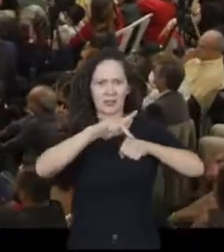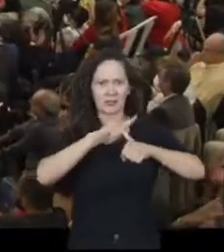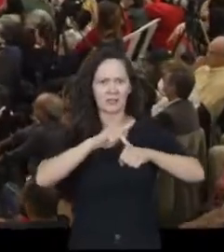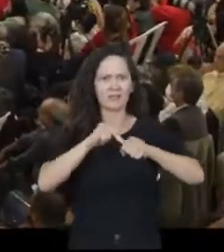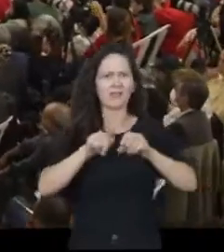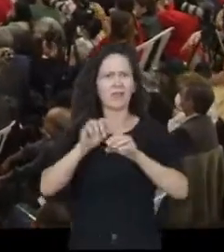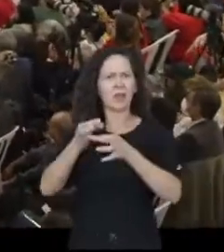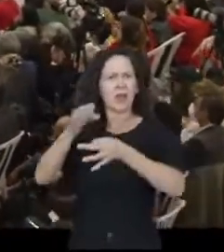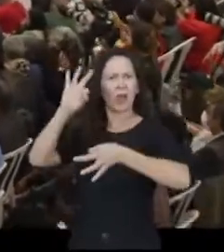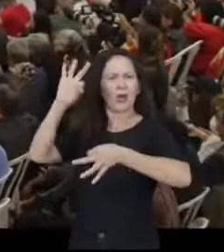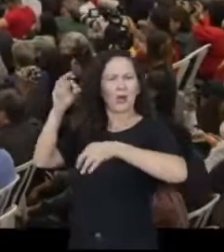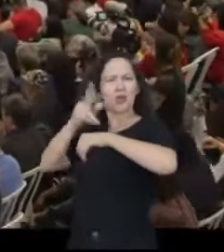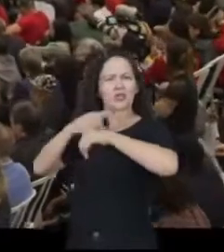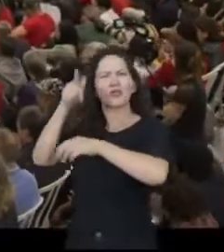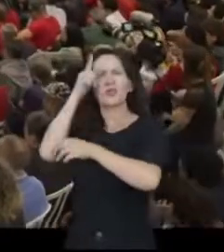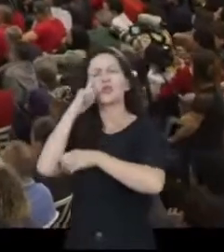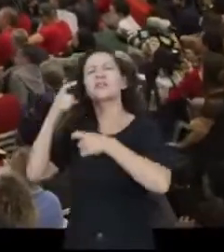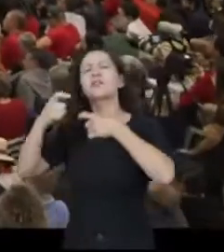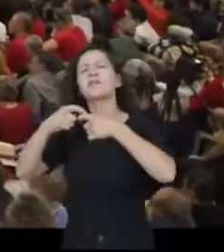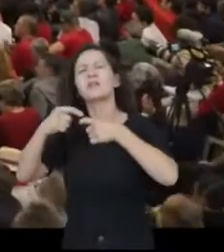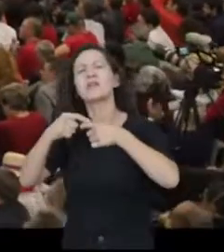remotas e longínquas do nosso país.